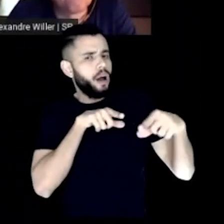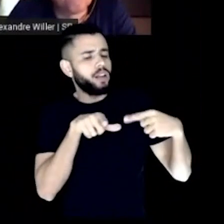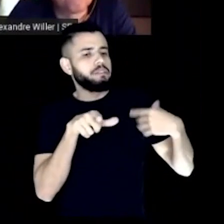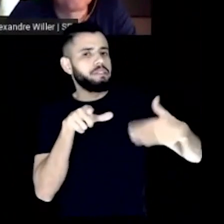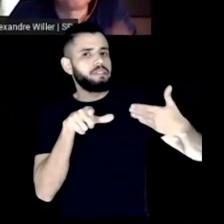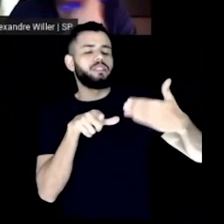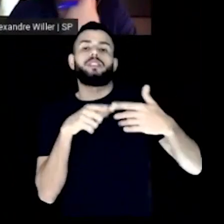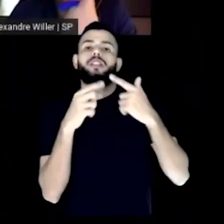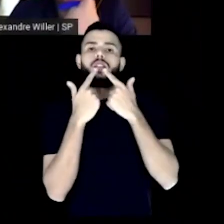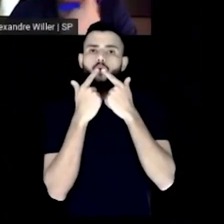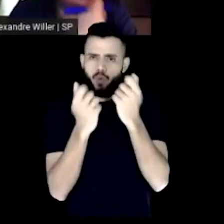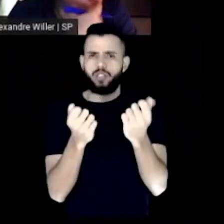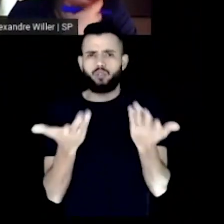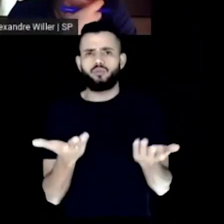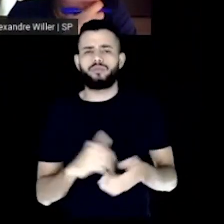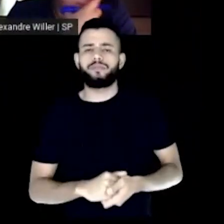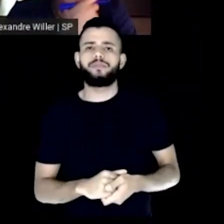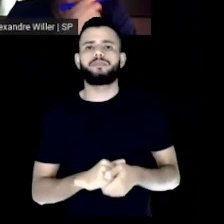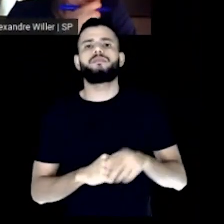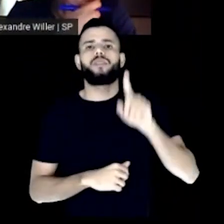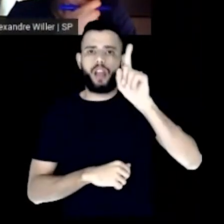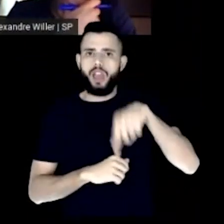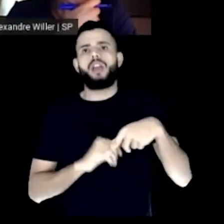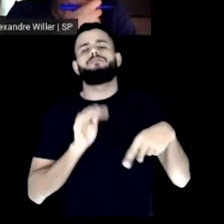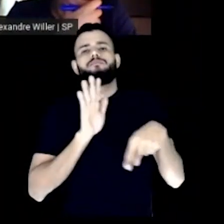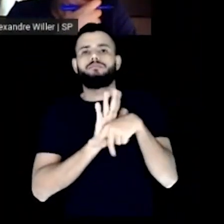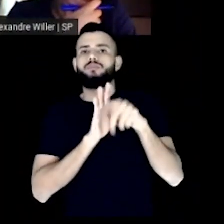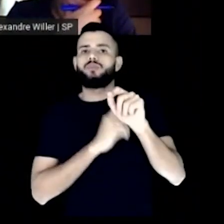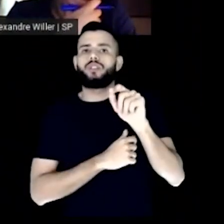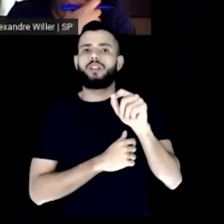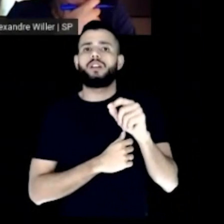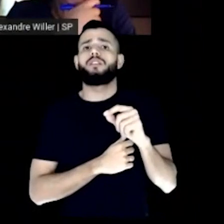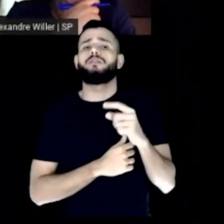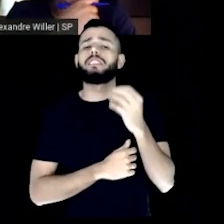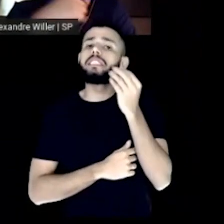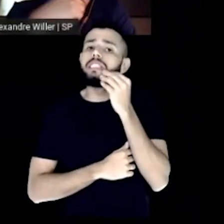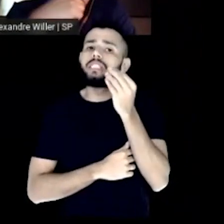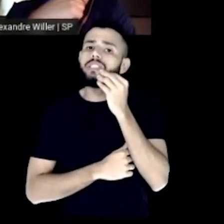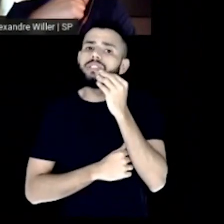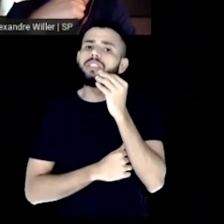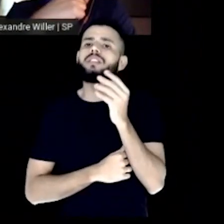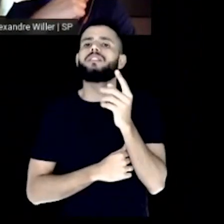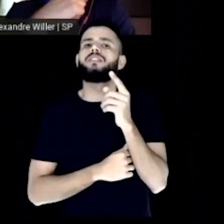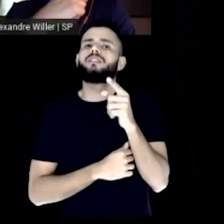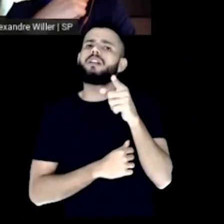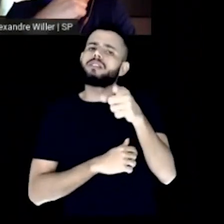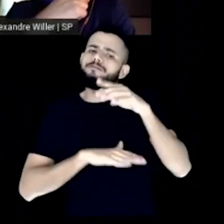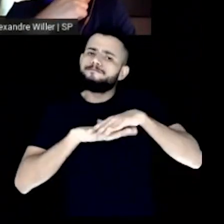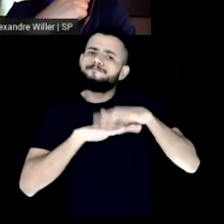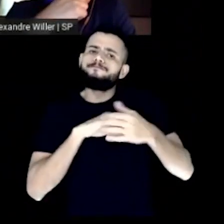esse trabalho, até de certa forma linguístico, né, vem muito também da